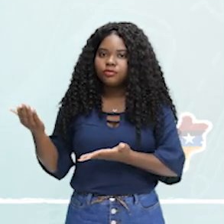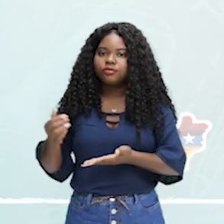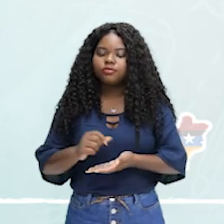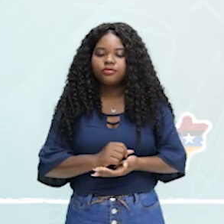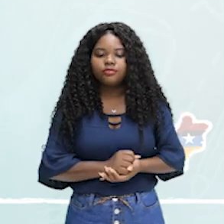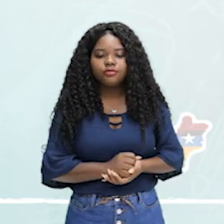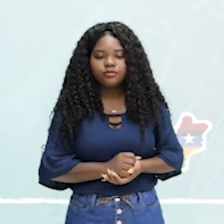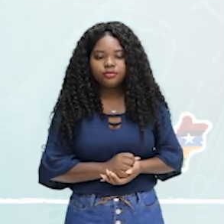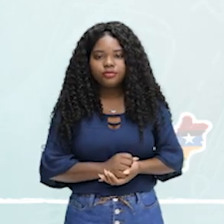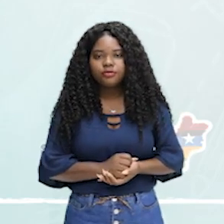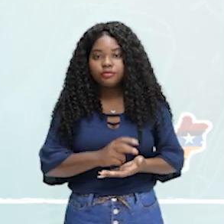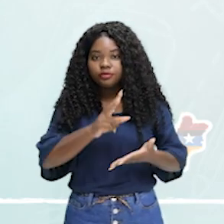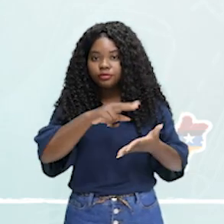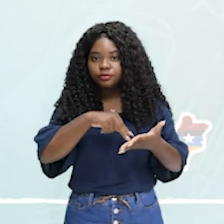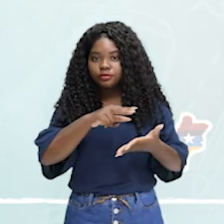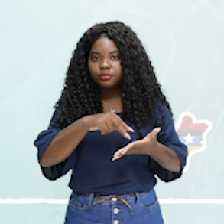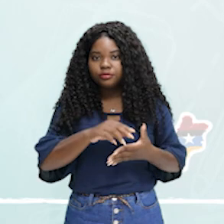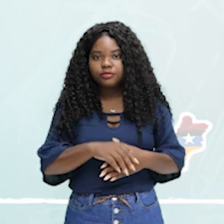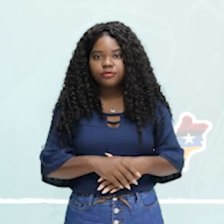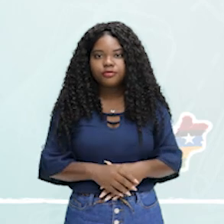conjunto de regras formais,